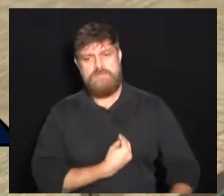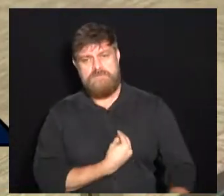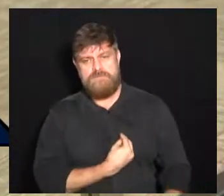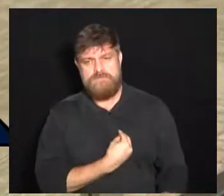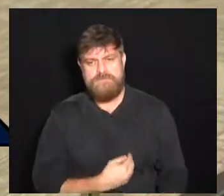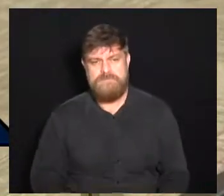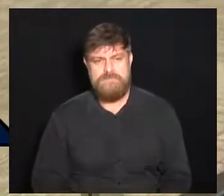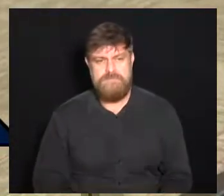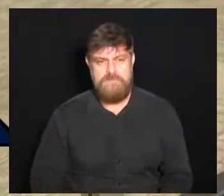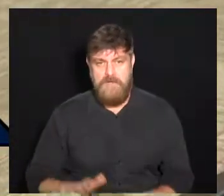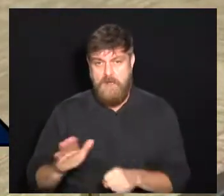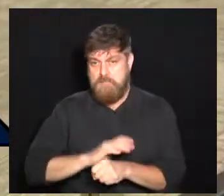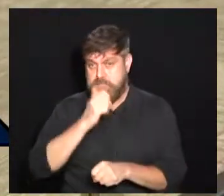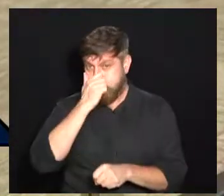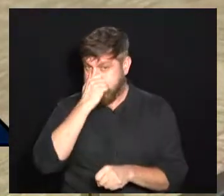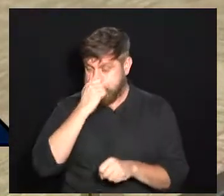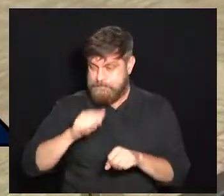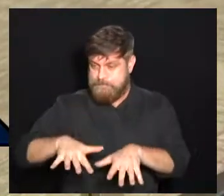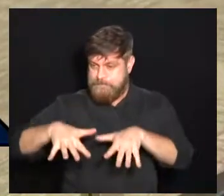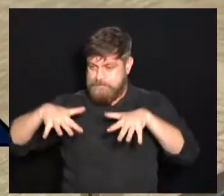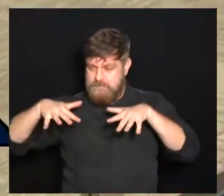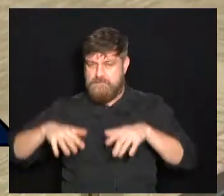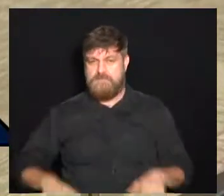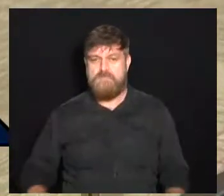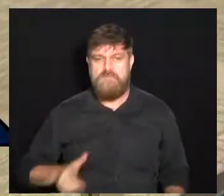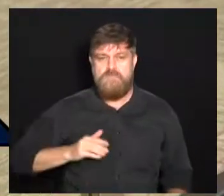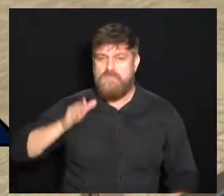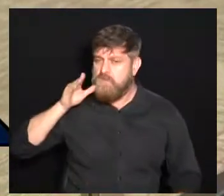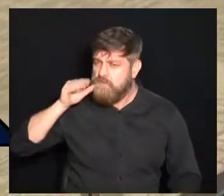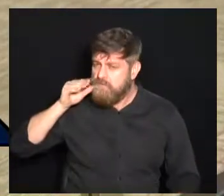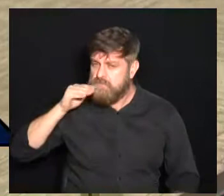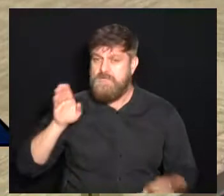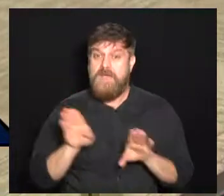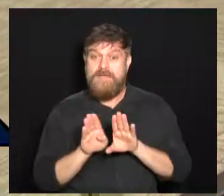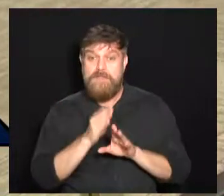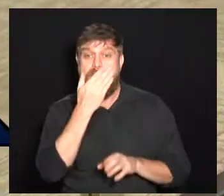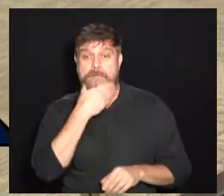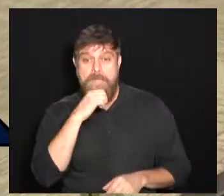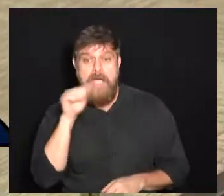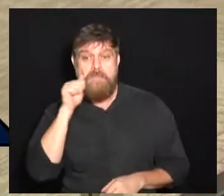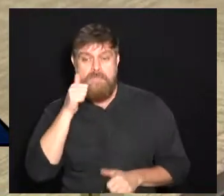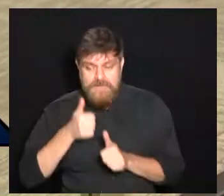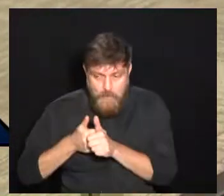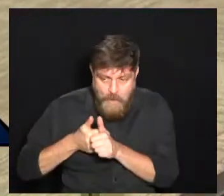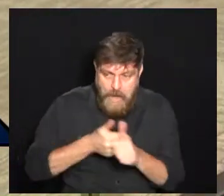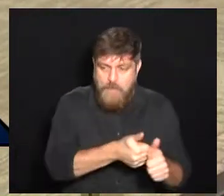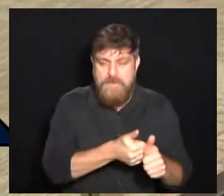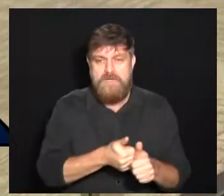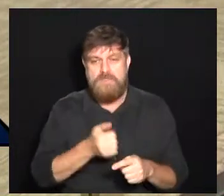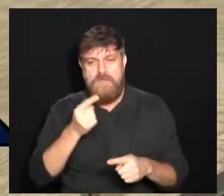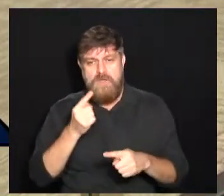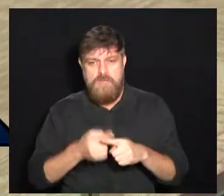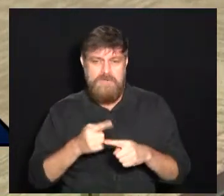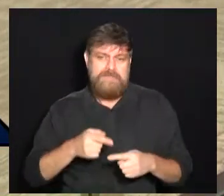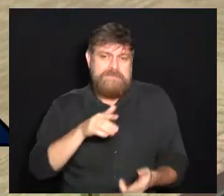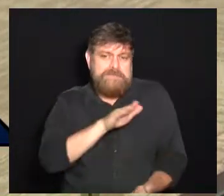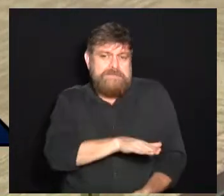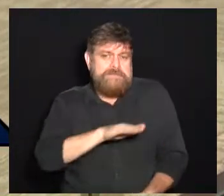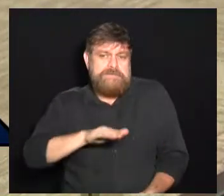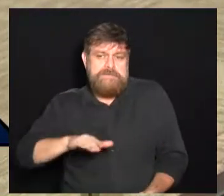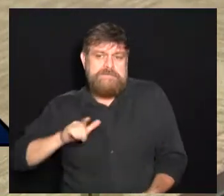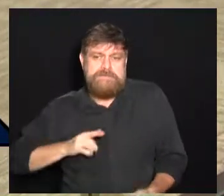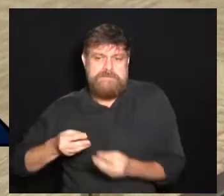Campinas. Plenário cheio, né? Tanto profissionais e pais estão acompanhando, porque tem crianças aí que